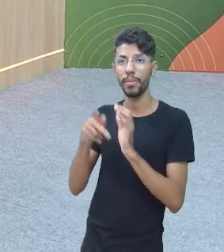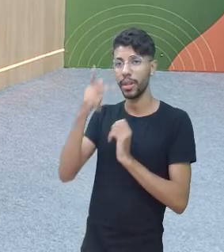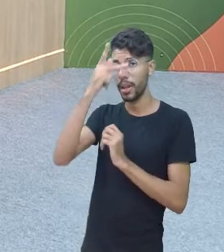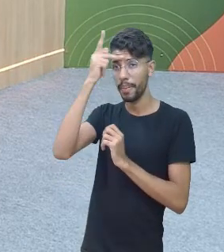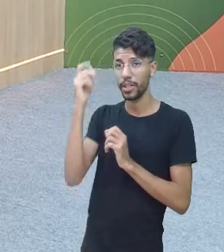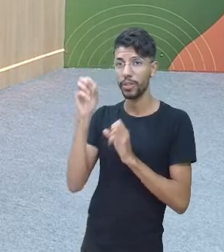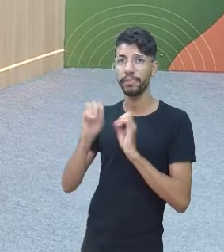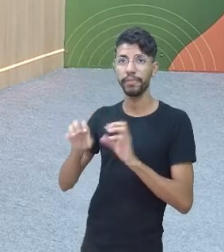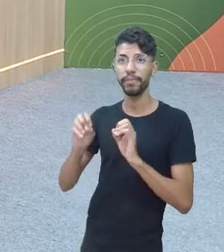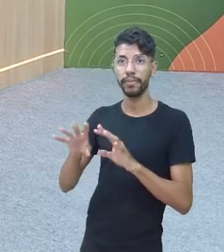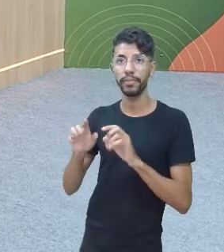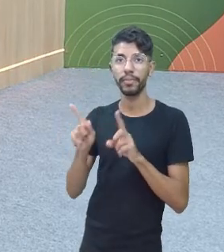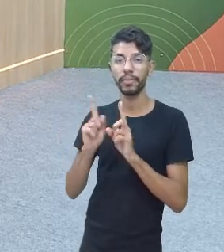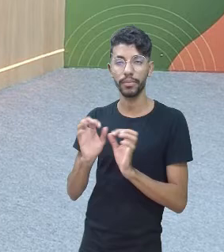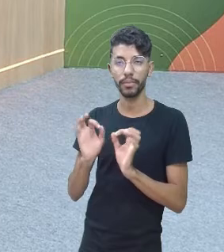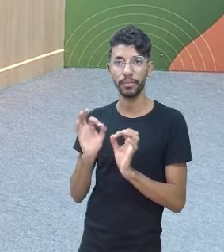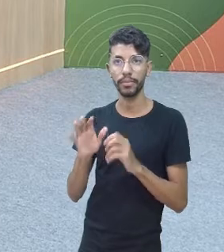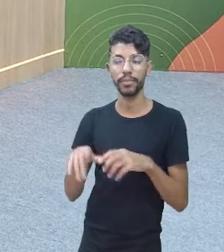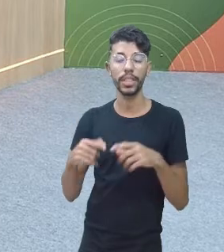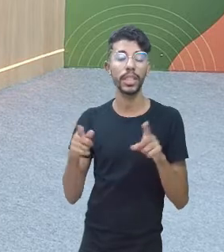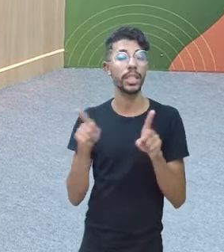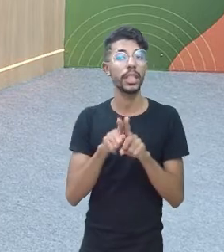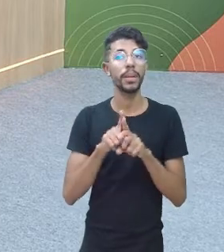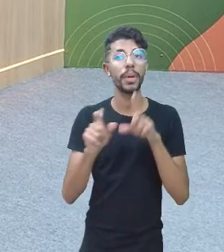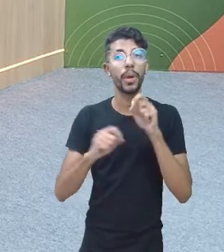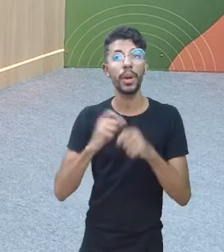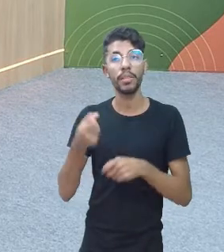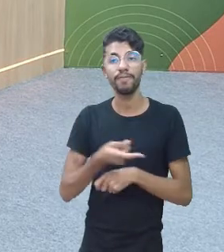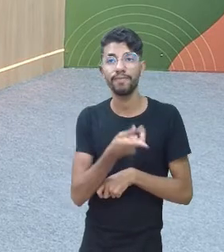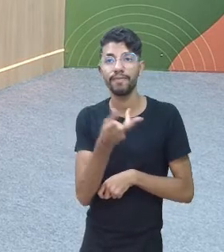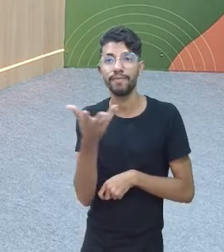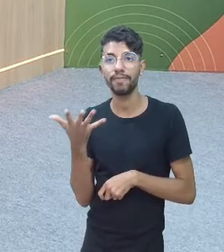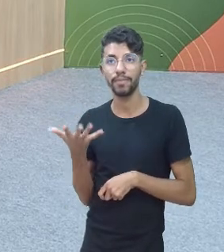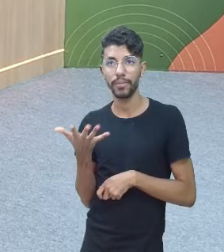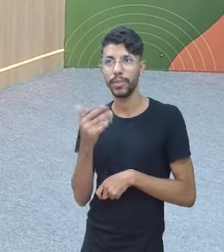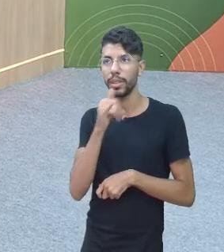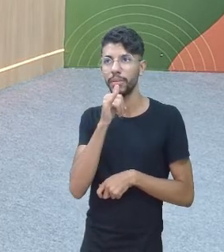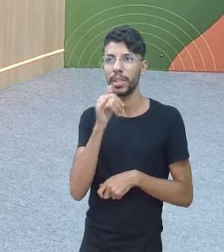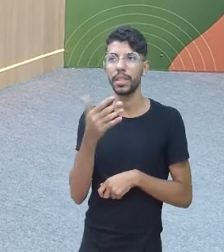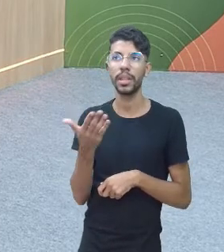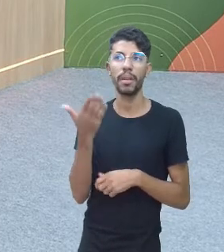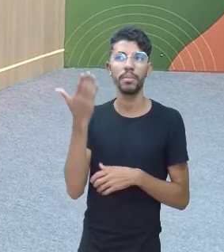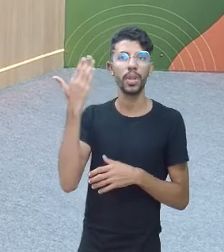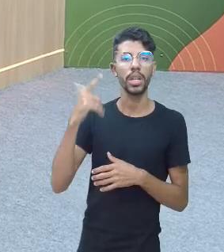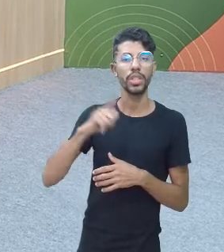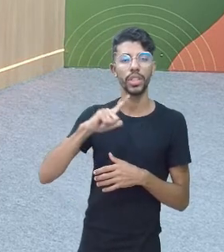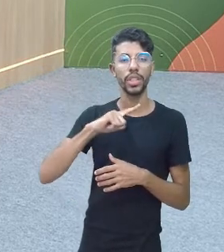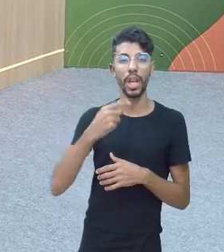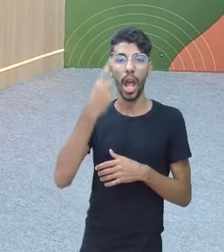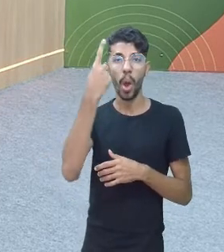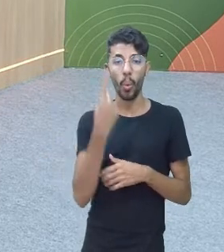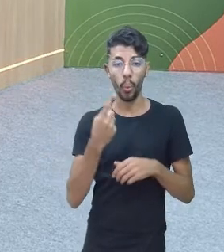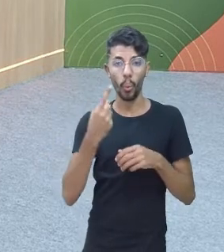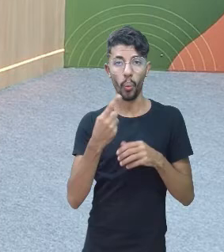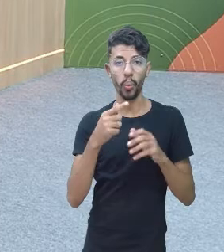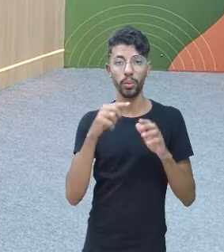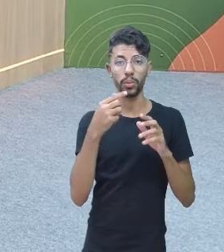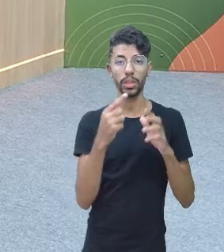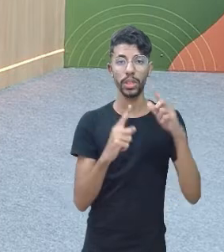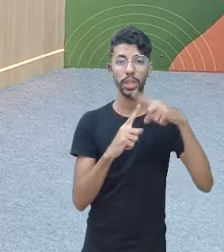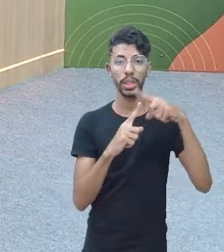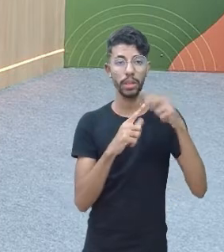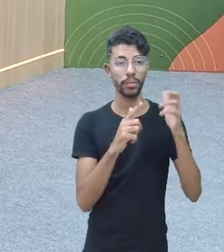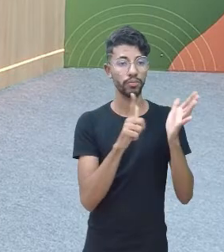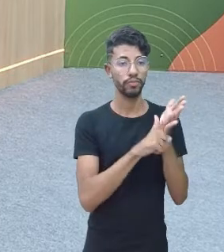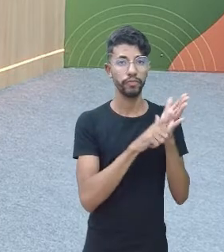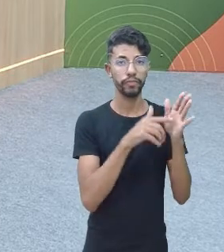A quantidade, então hoje, se a gente só tinha um manual de instruções para montar uma mesa, por exemplo, a do fabricante, hoje a